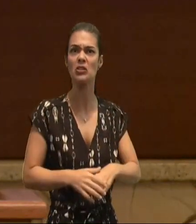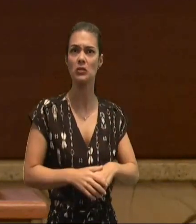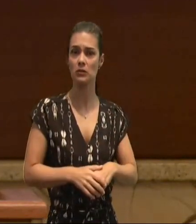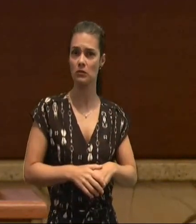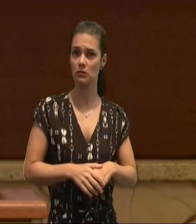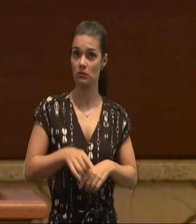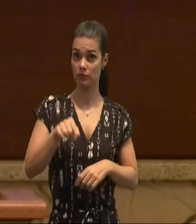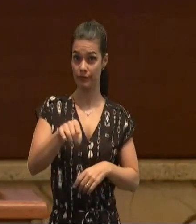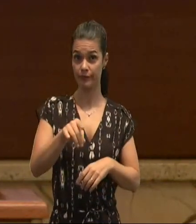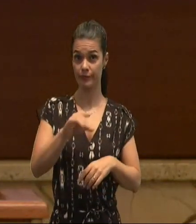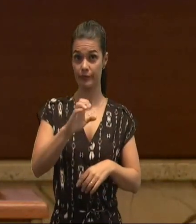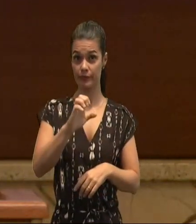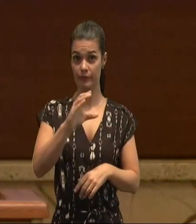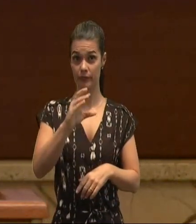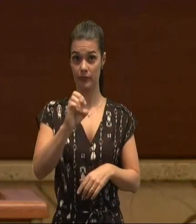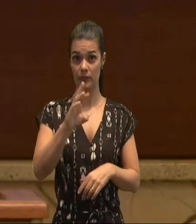decidiram